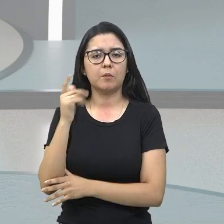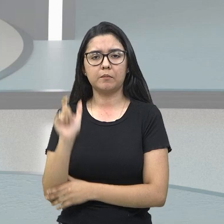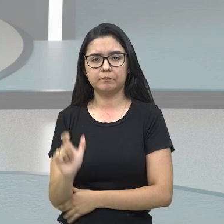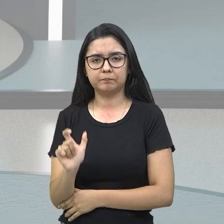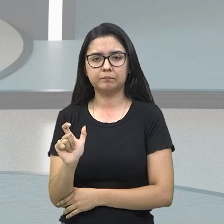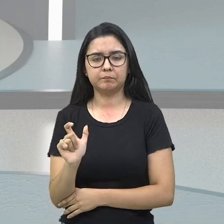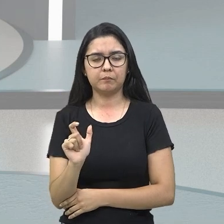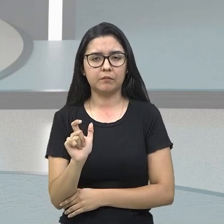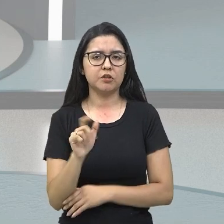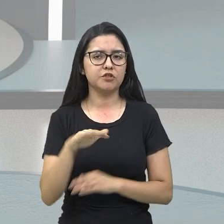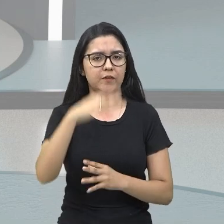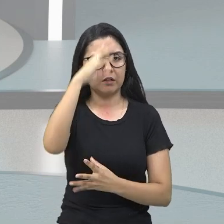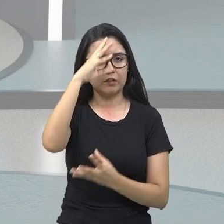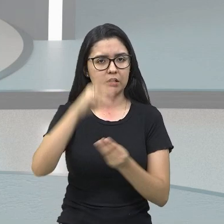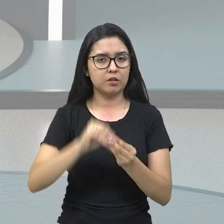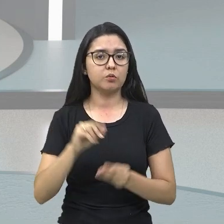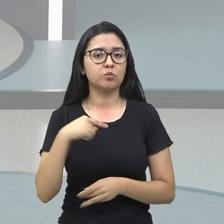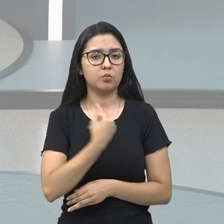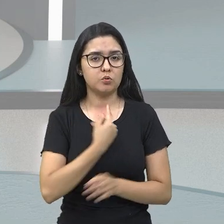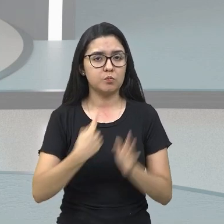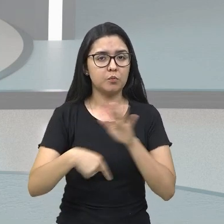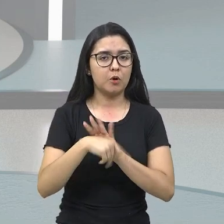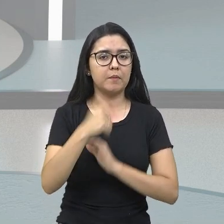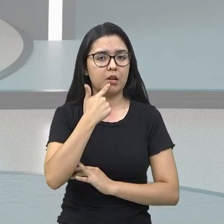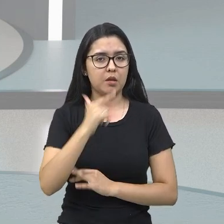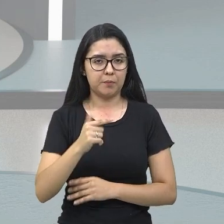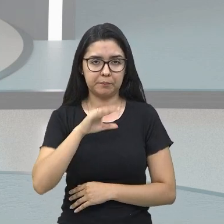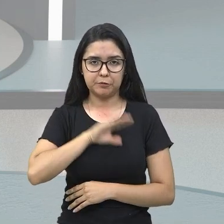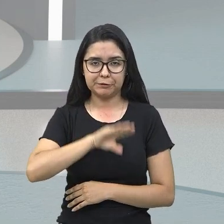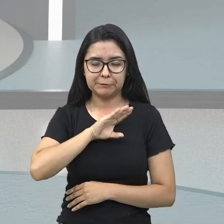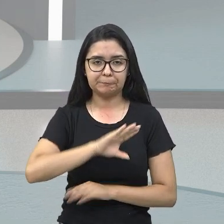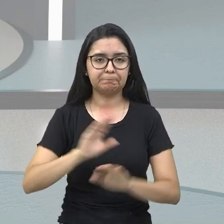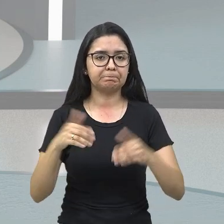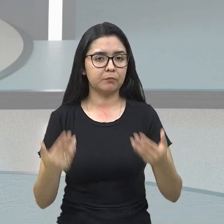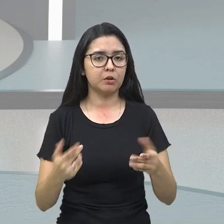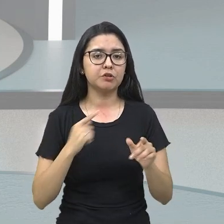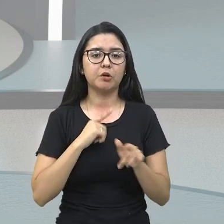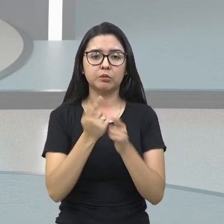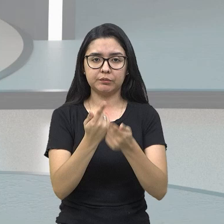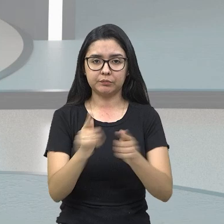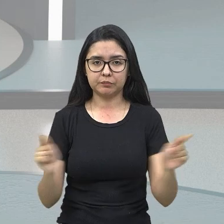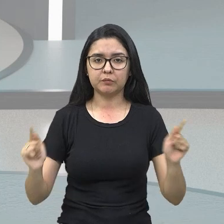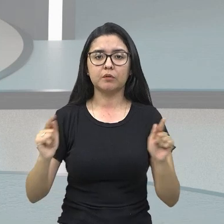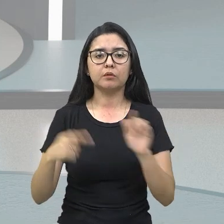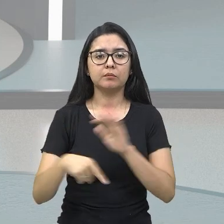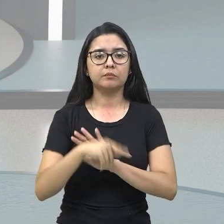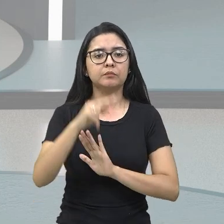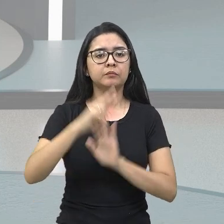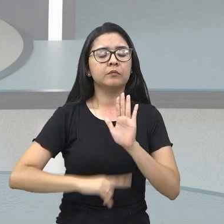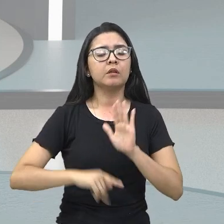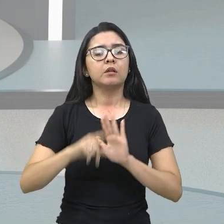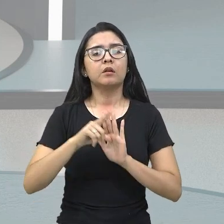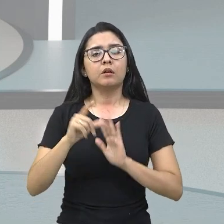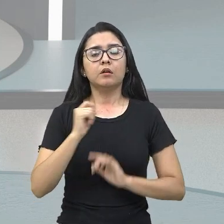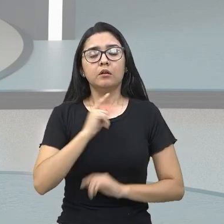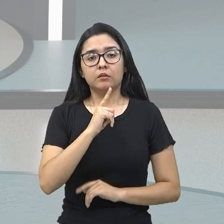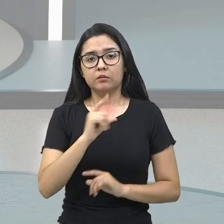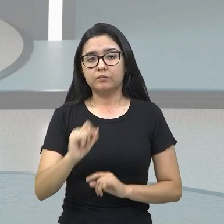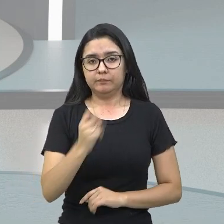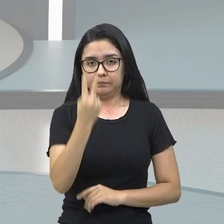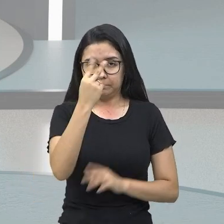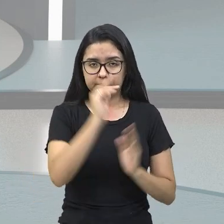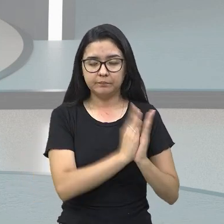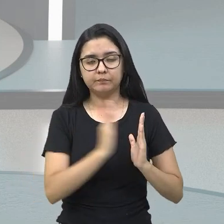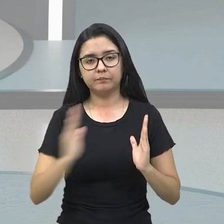nosso idioma. Continuando, segundo a gramática normativa, há dois processos básicos